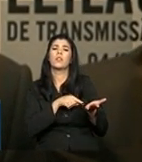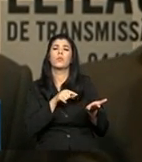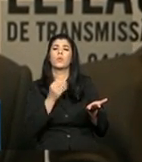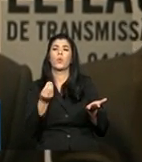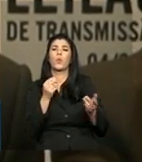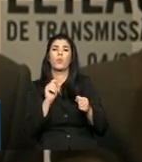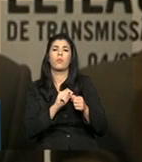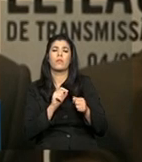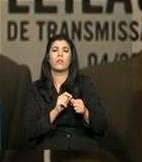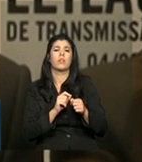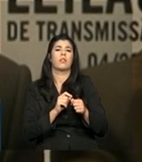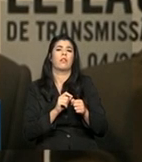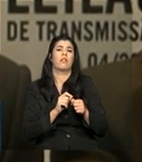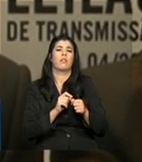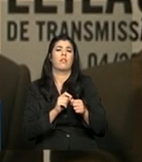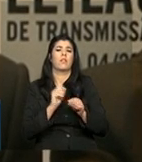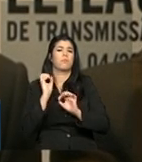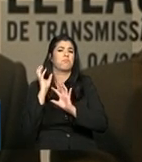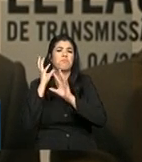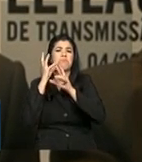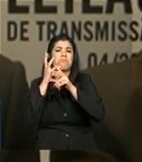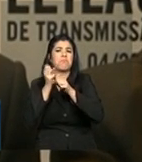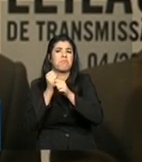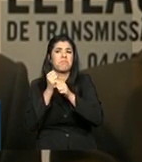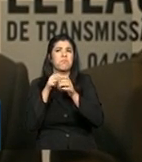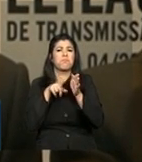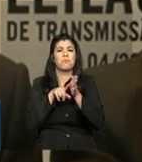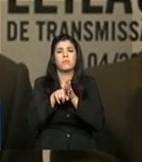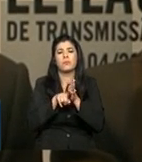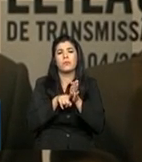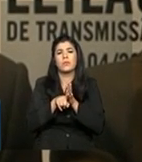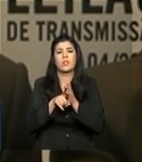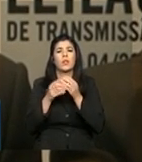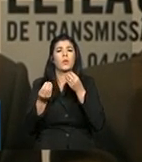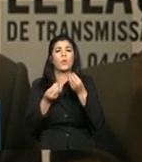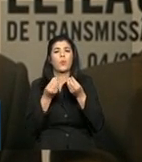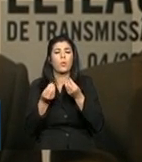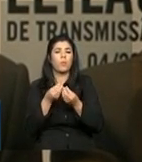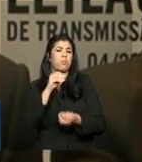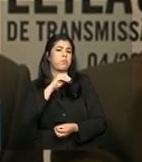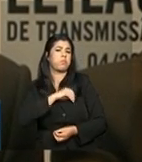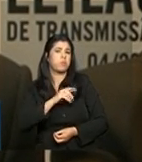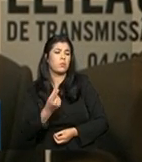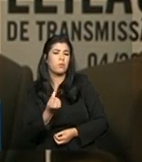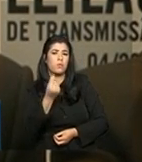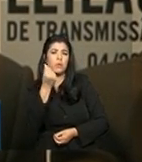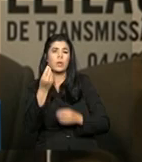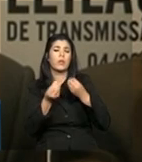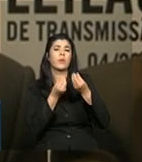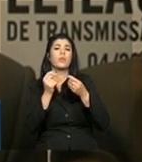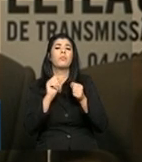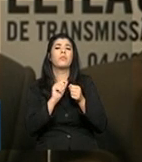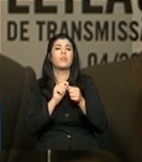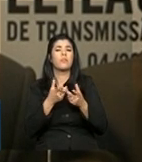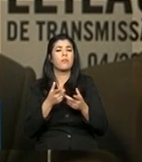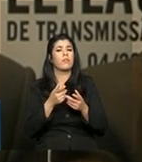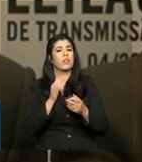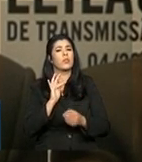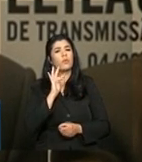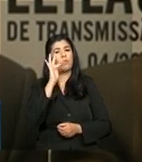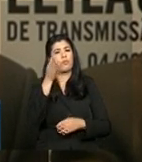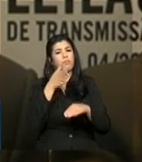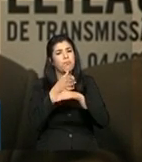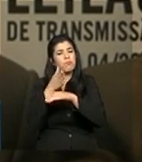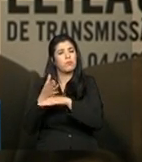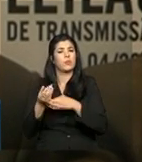rever a questão de remuneração desses investimentos? O que vai ser feito com esses lotes